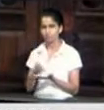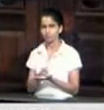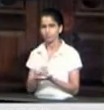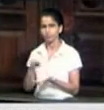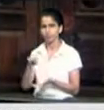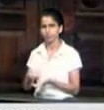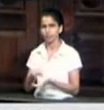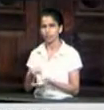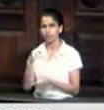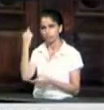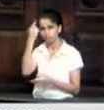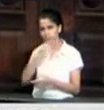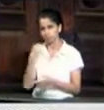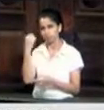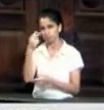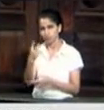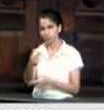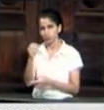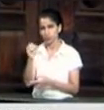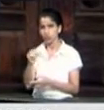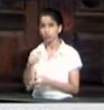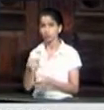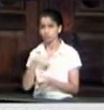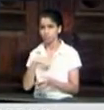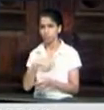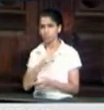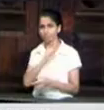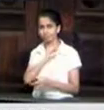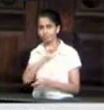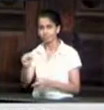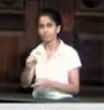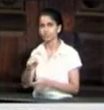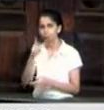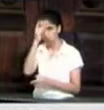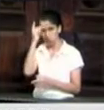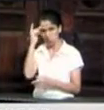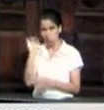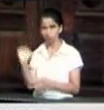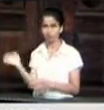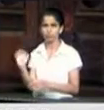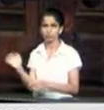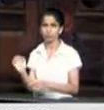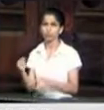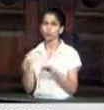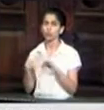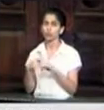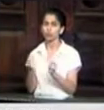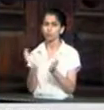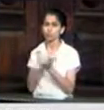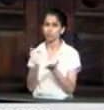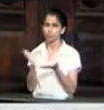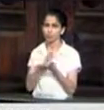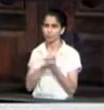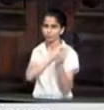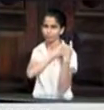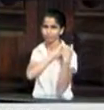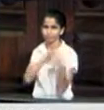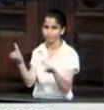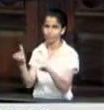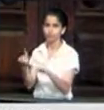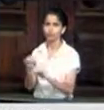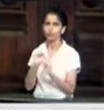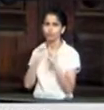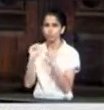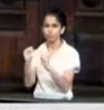Rio de Janeiro morre um homossexual agredido por homofóbicos. Isso tem que acabar no